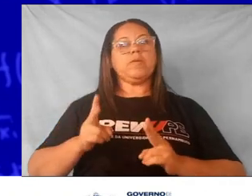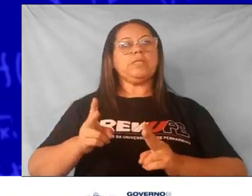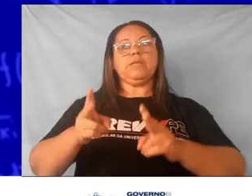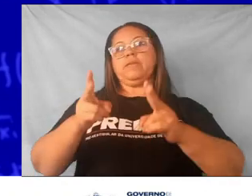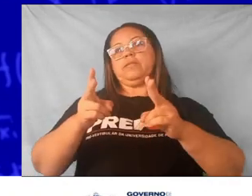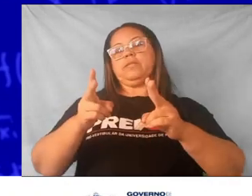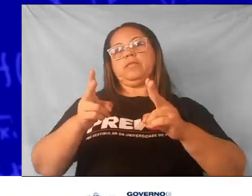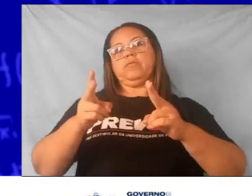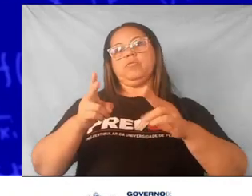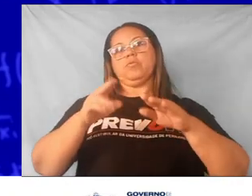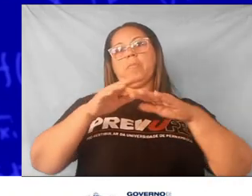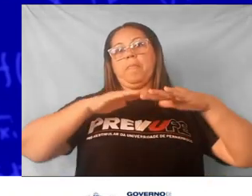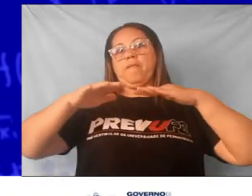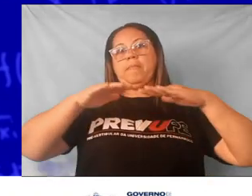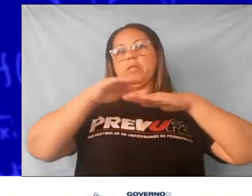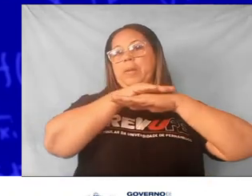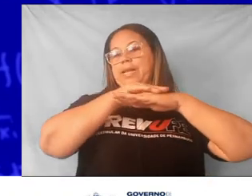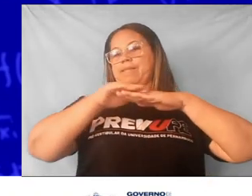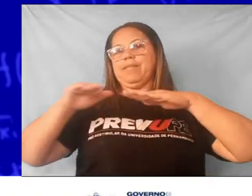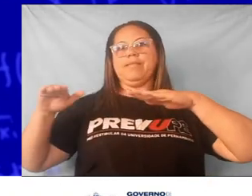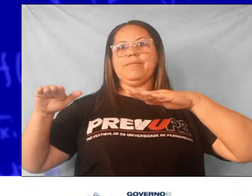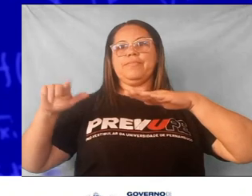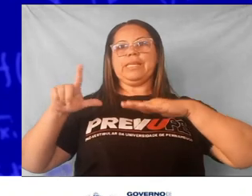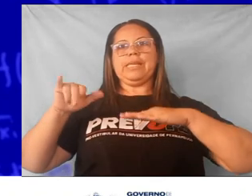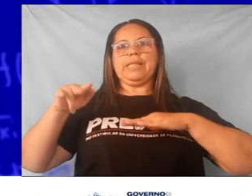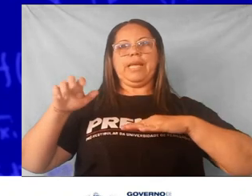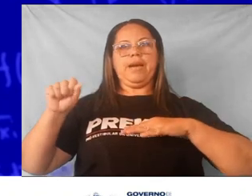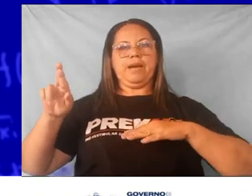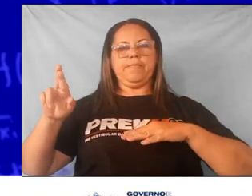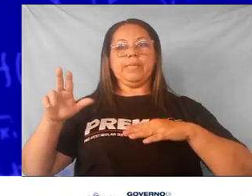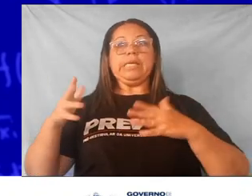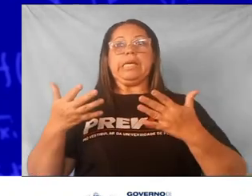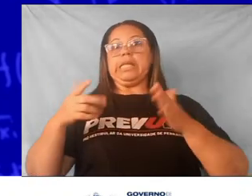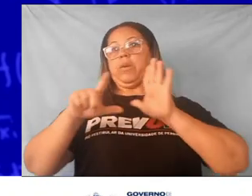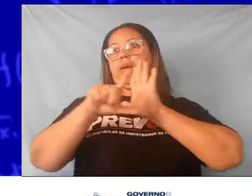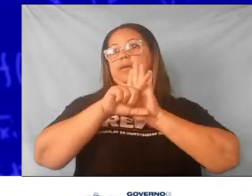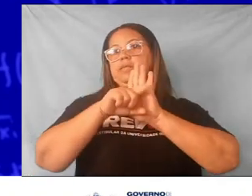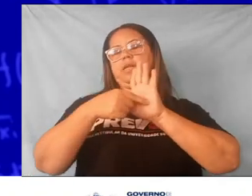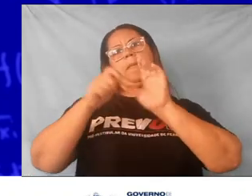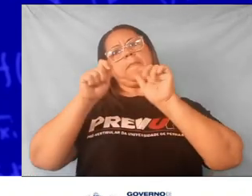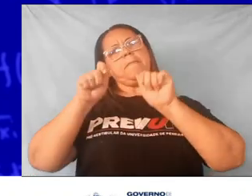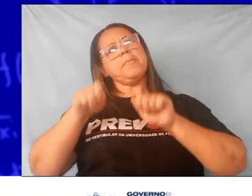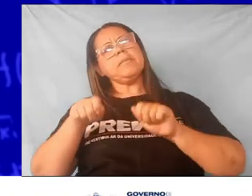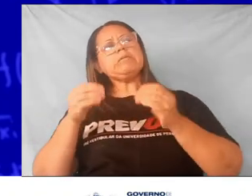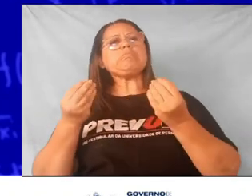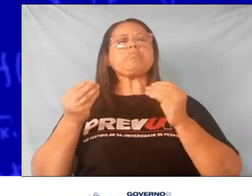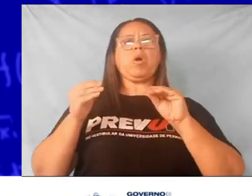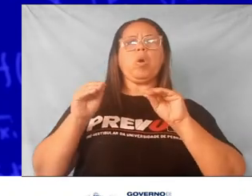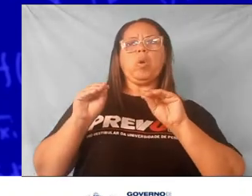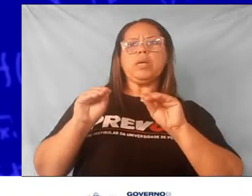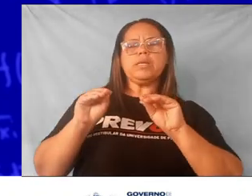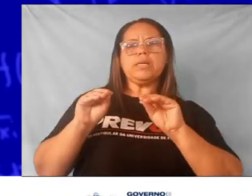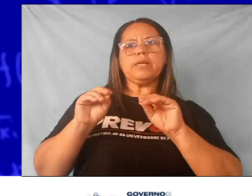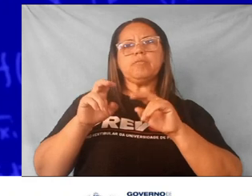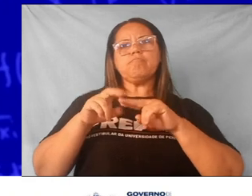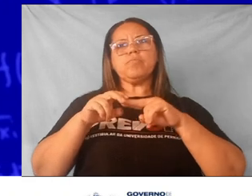linear. Esta lei, que pode ser empregada em